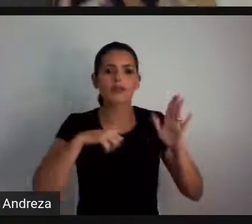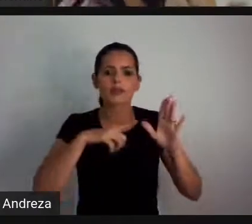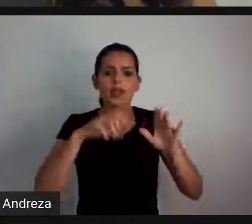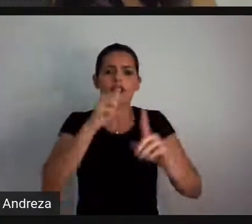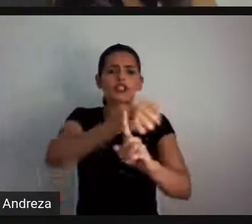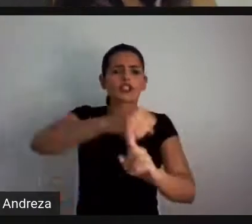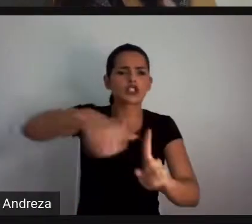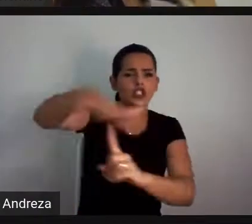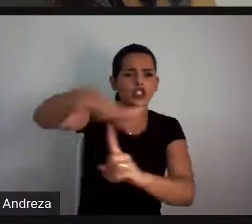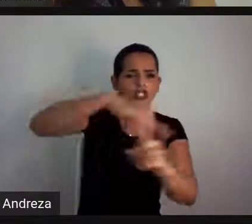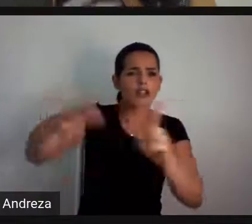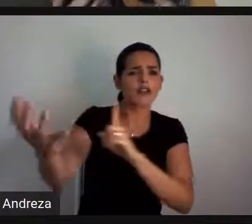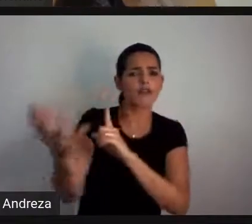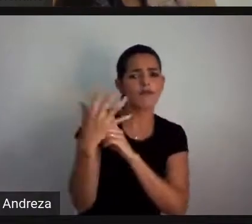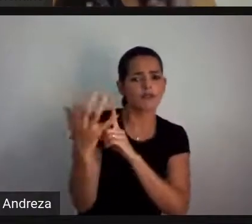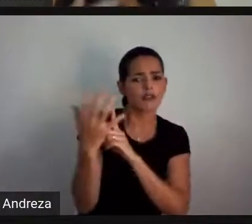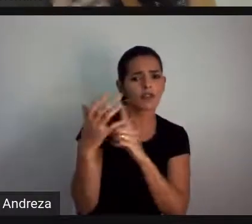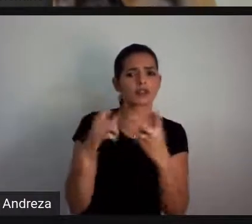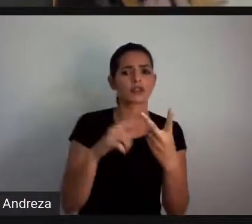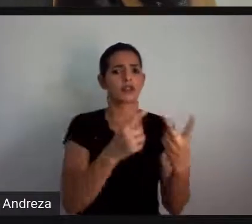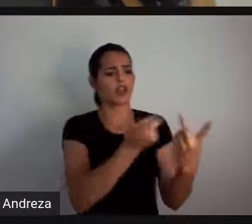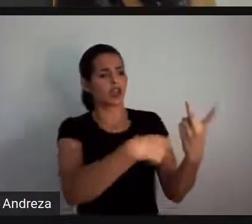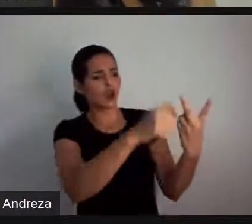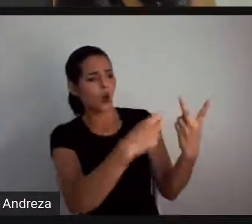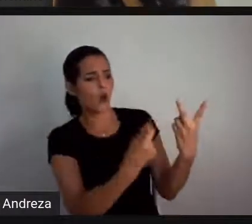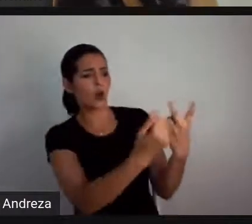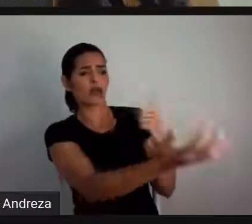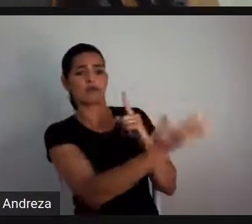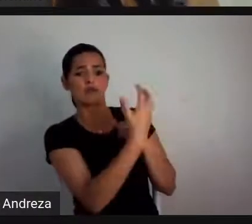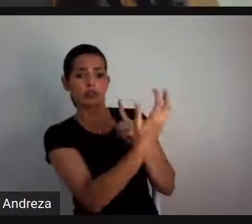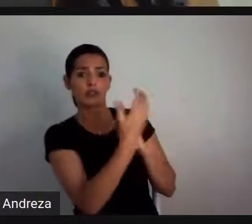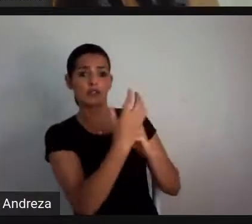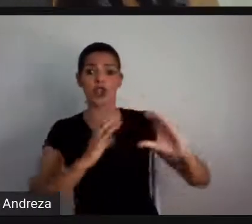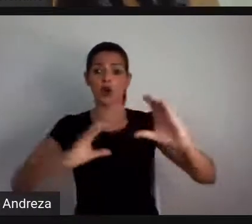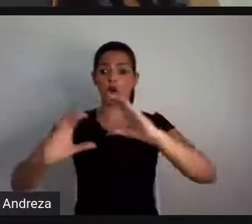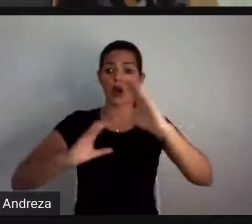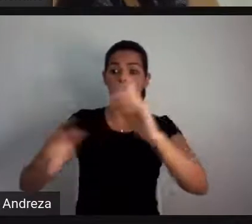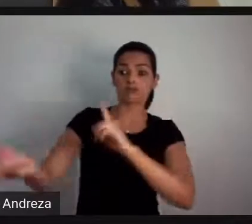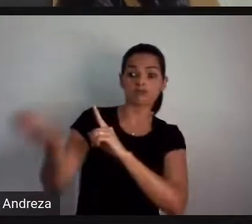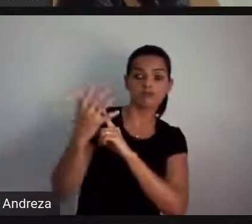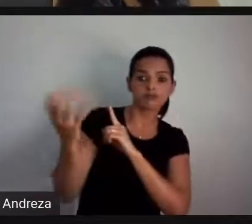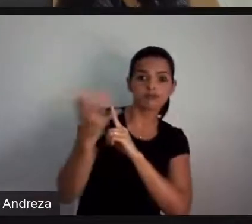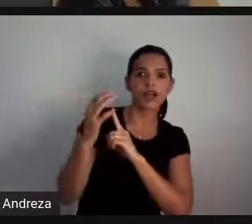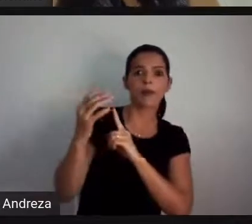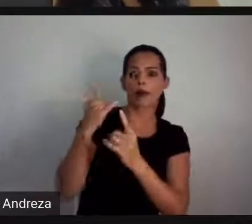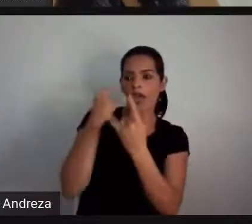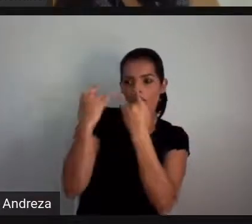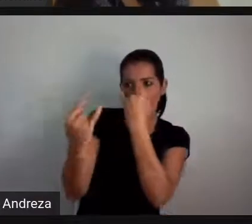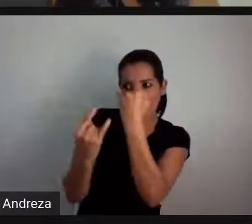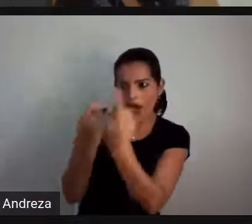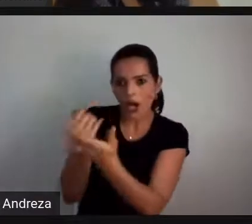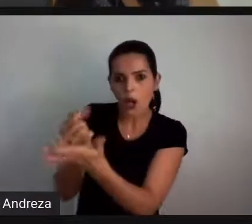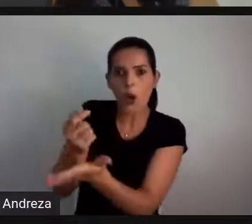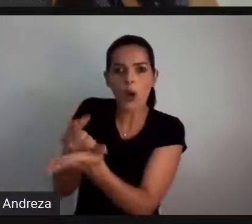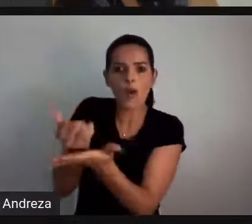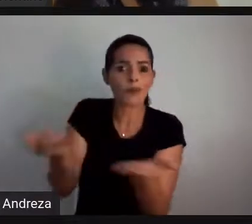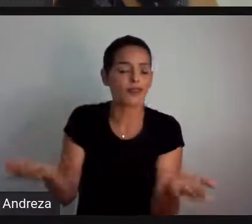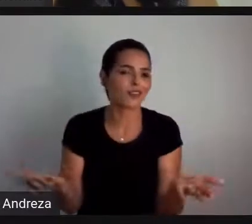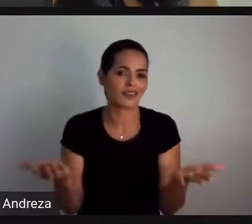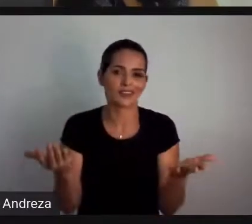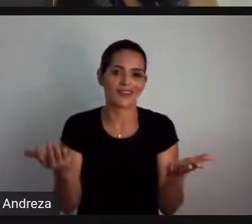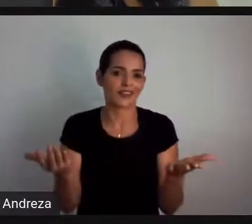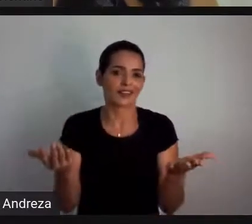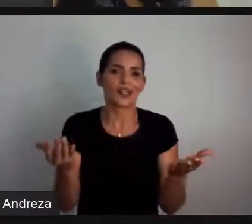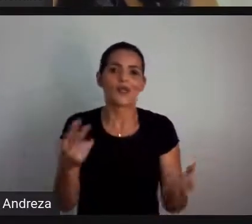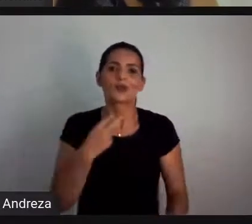Então, assim, tem todo um sistema social, econômico, de mídia, de comunicação para consumo, né? Então também é